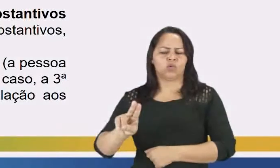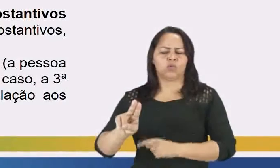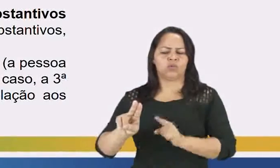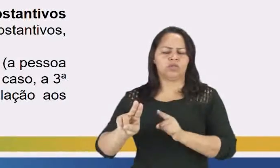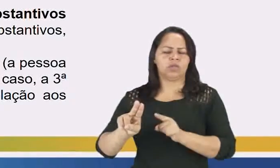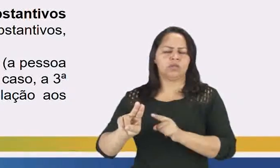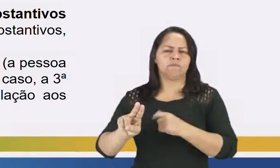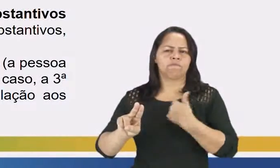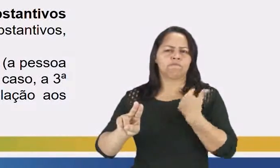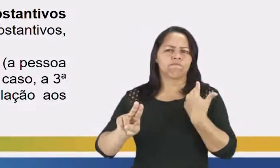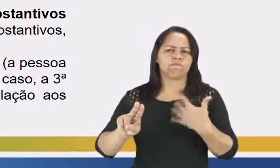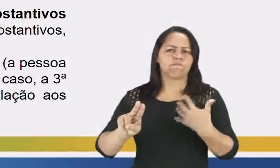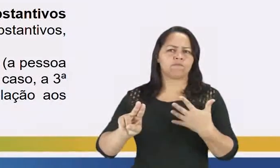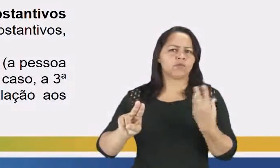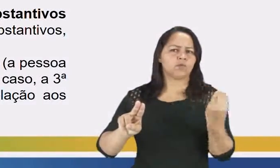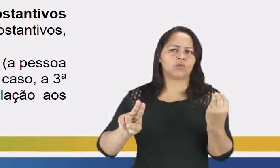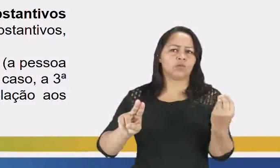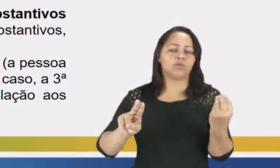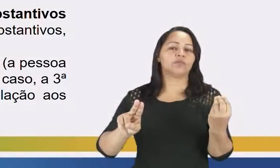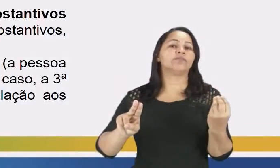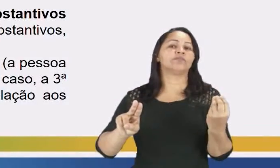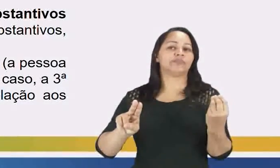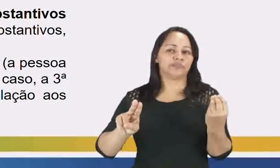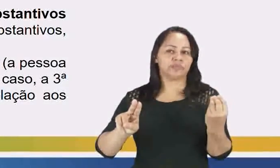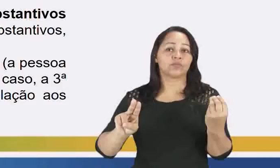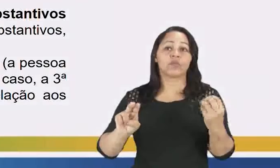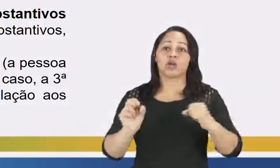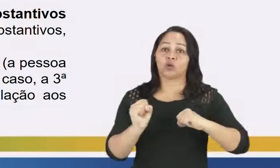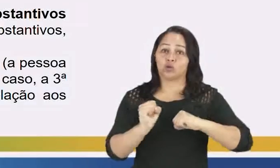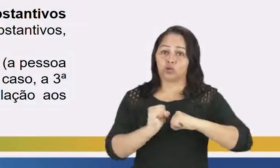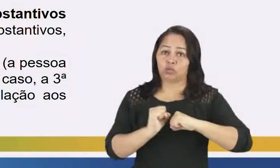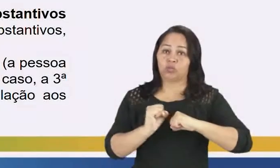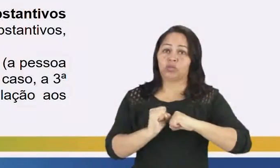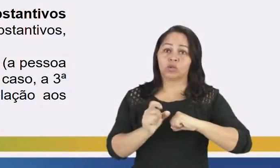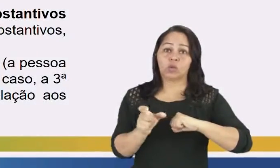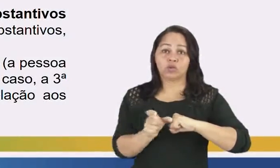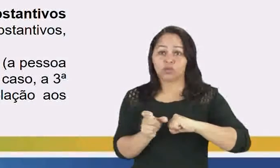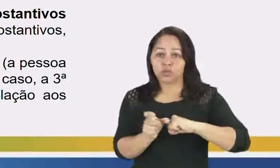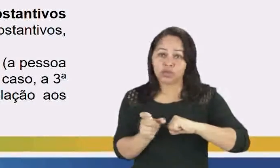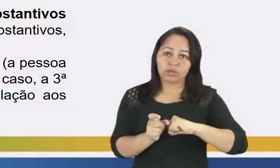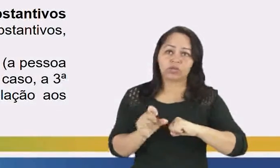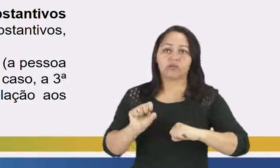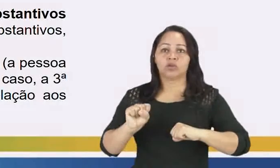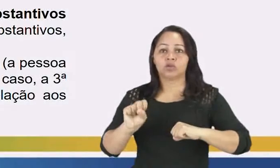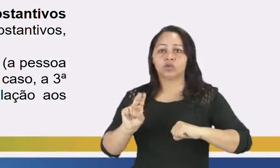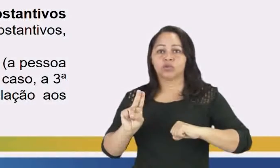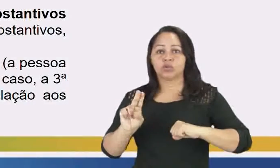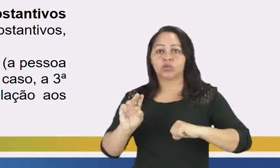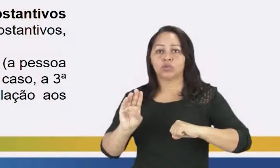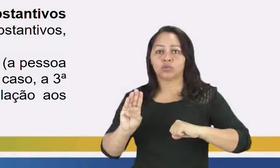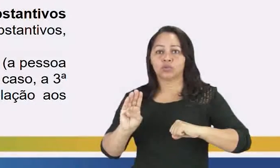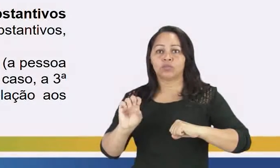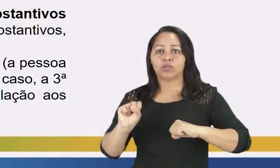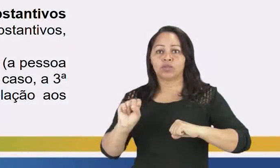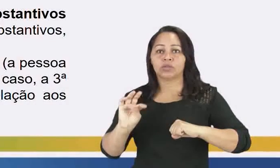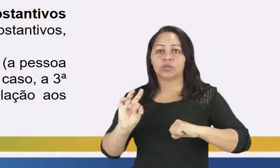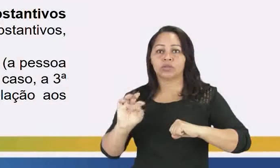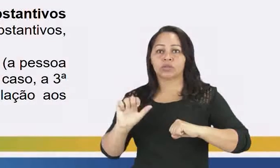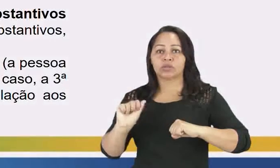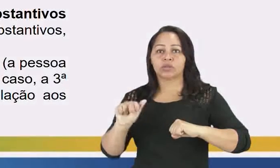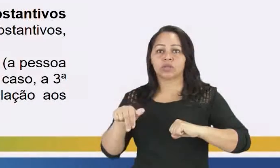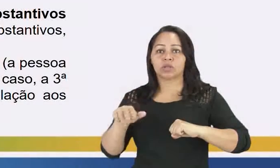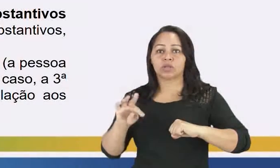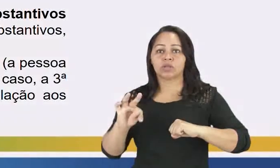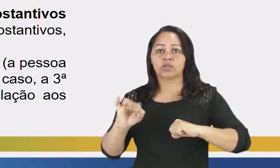nós estamos falando de que classe de palavra? De substantivo. Tudo que for um nome tem relação com substantivo. É